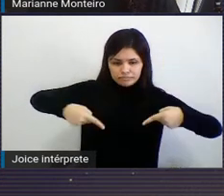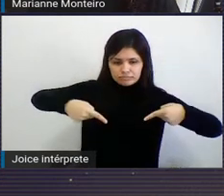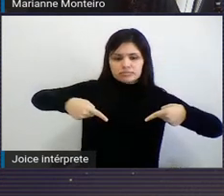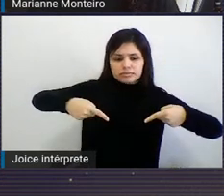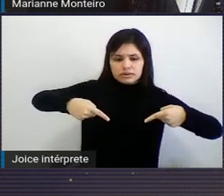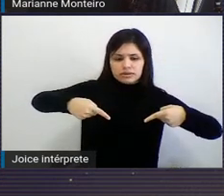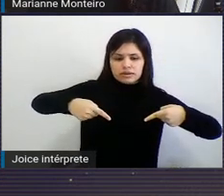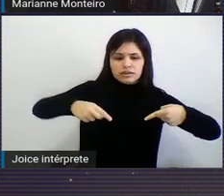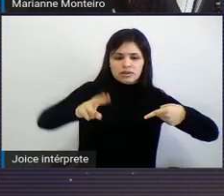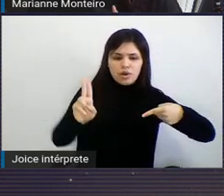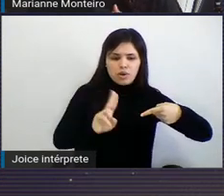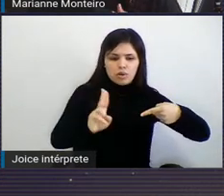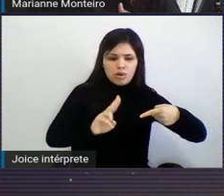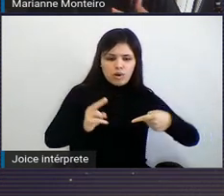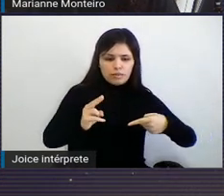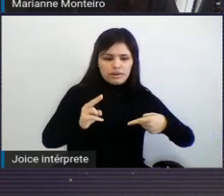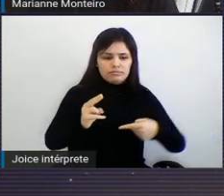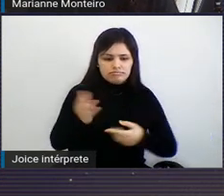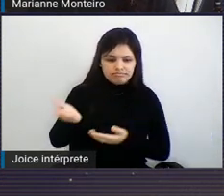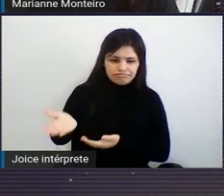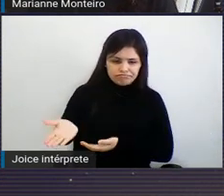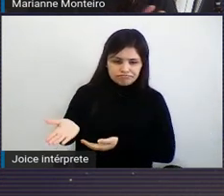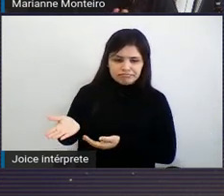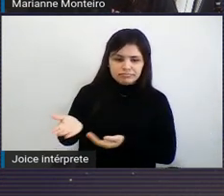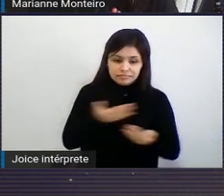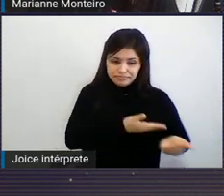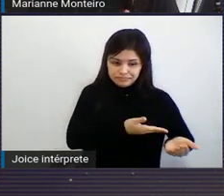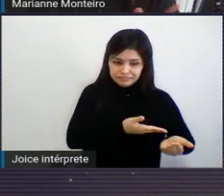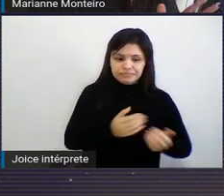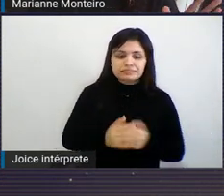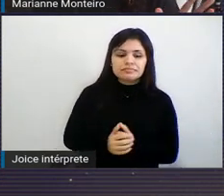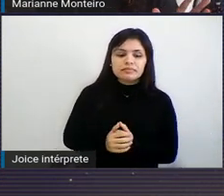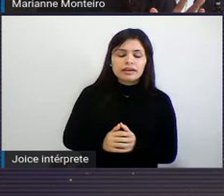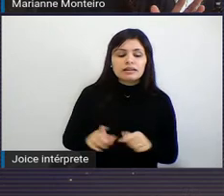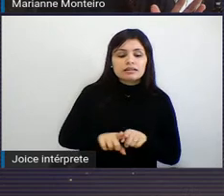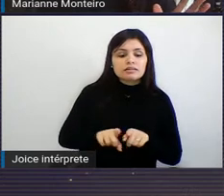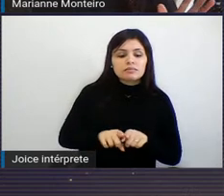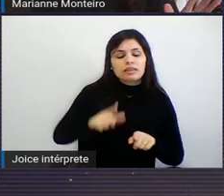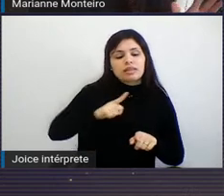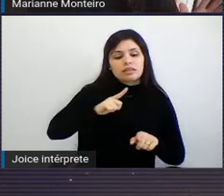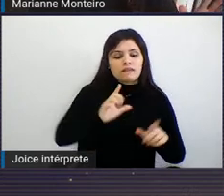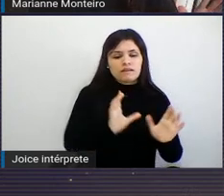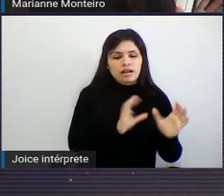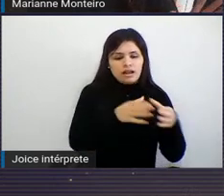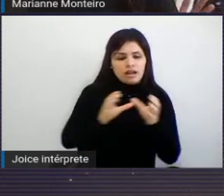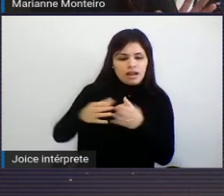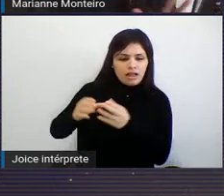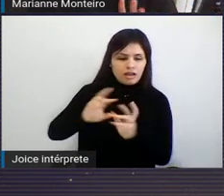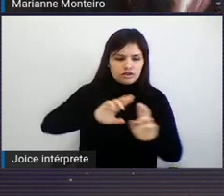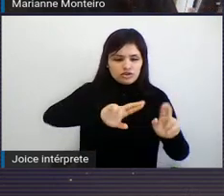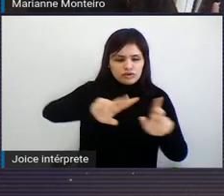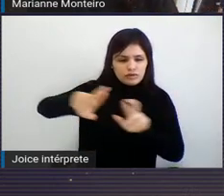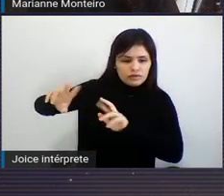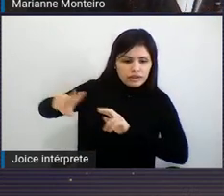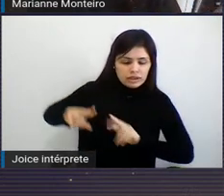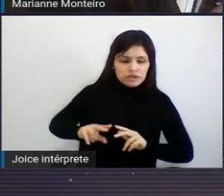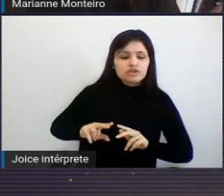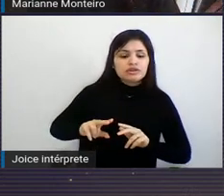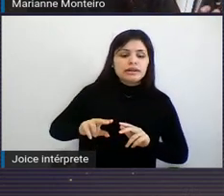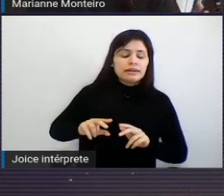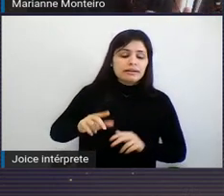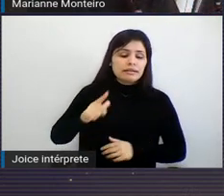Challenge, que consiste em classificar 1.000 classes diferentes. Então, você tem várias